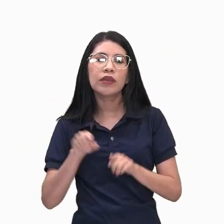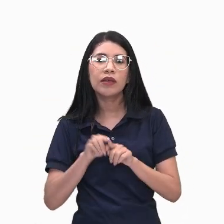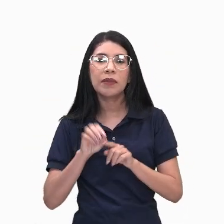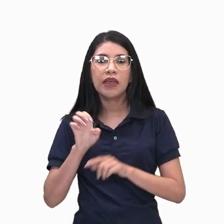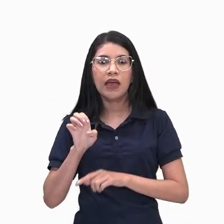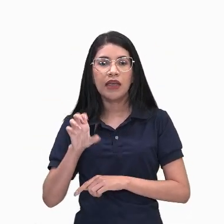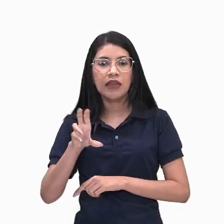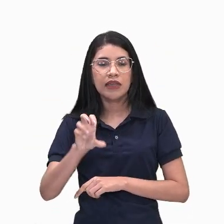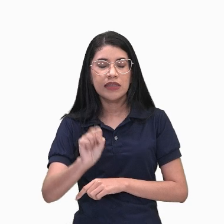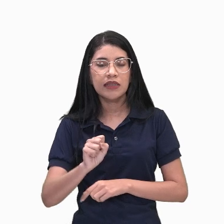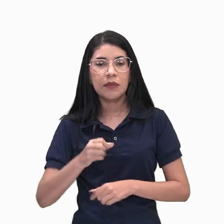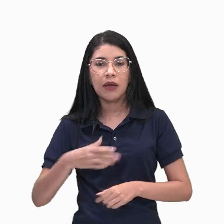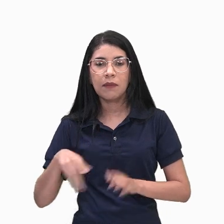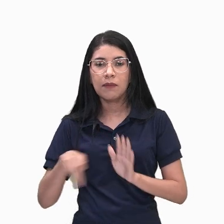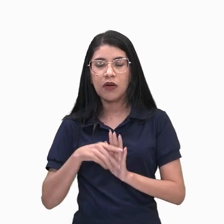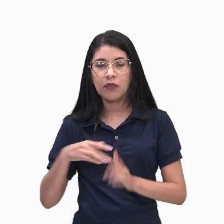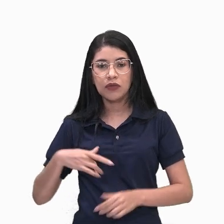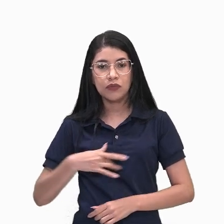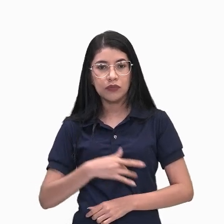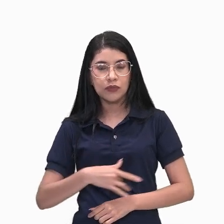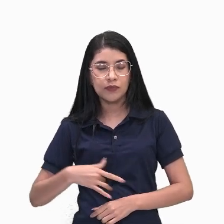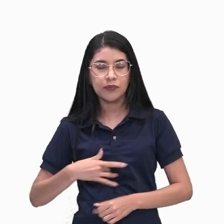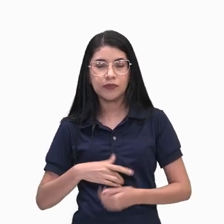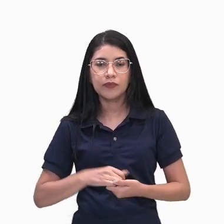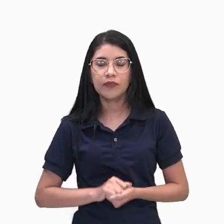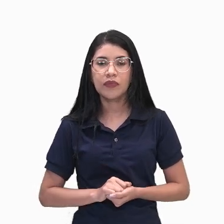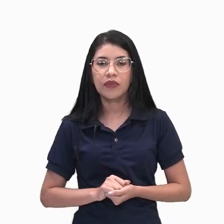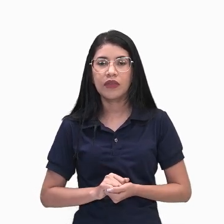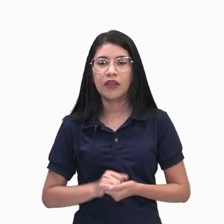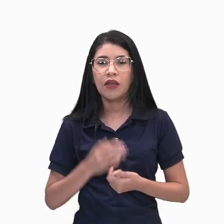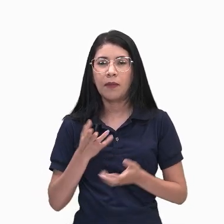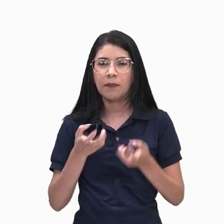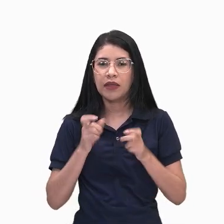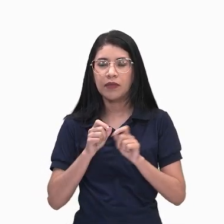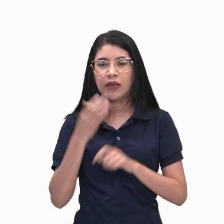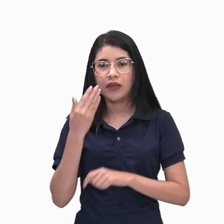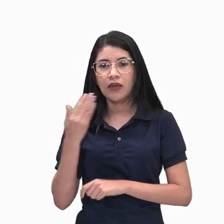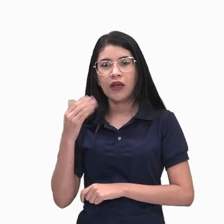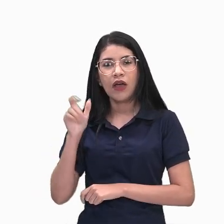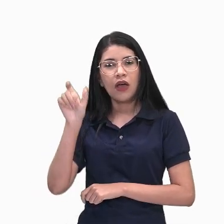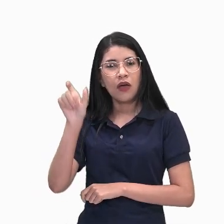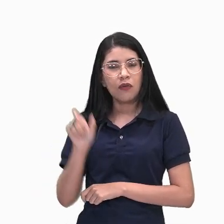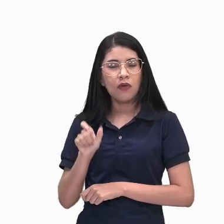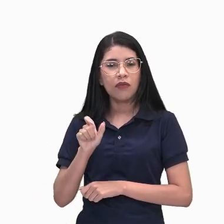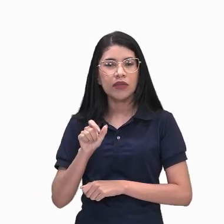aí, nessa imagem, você está observando ali um ciclista, né? Acabou de fazer ali a sua